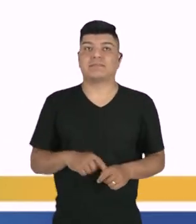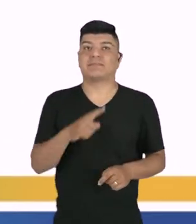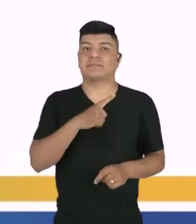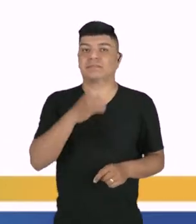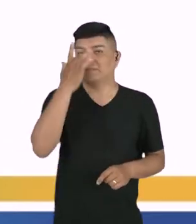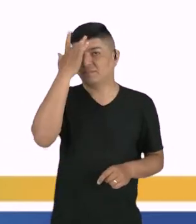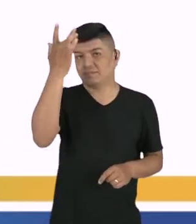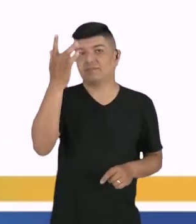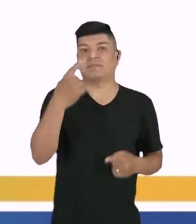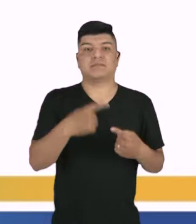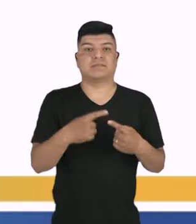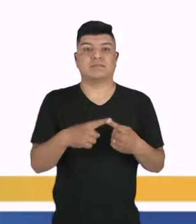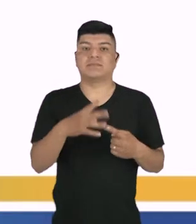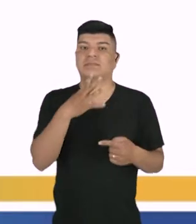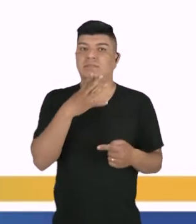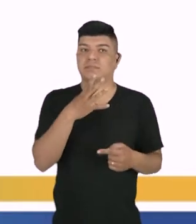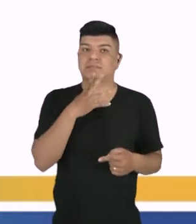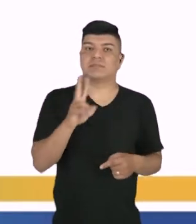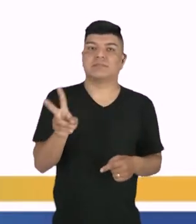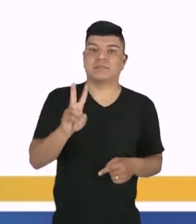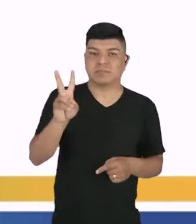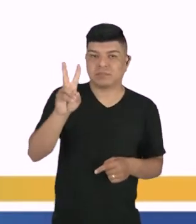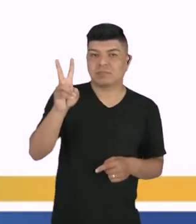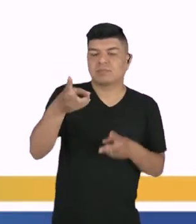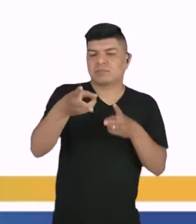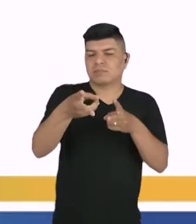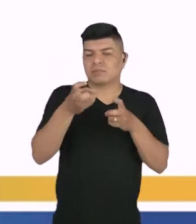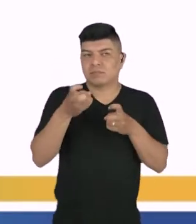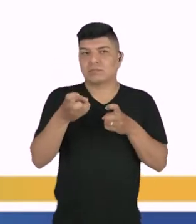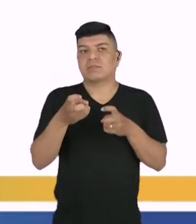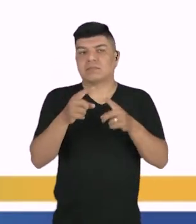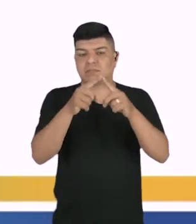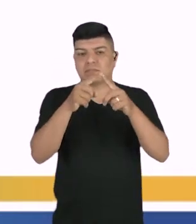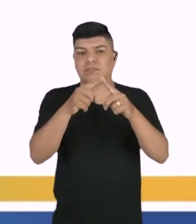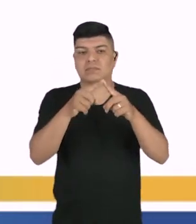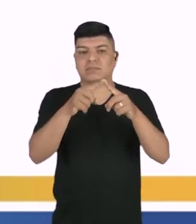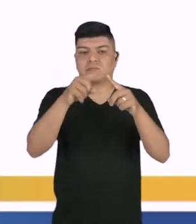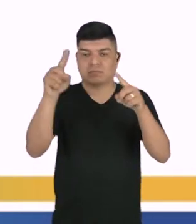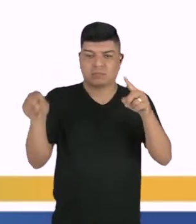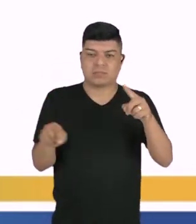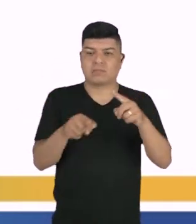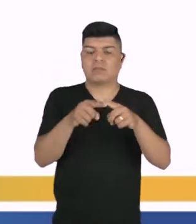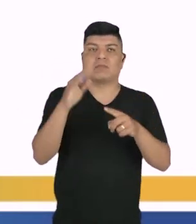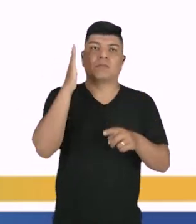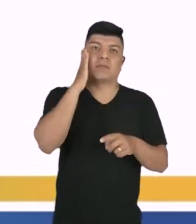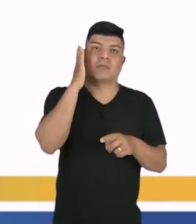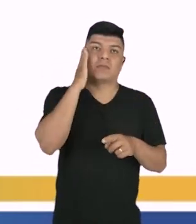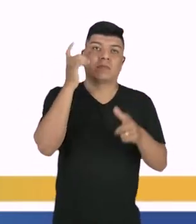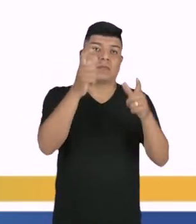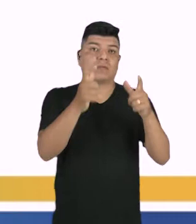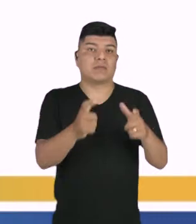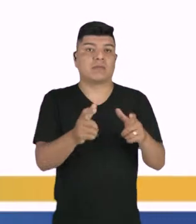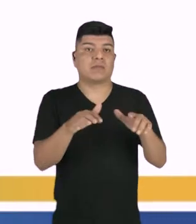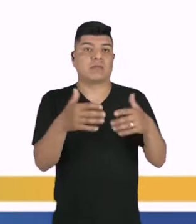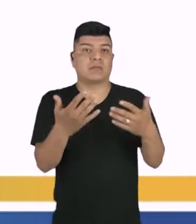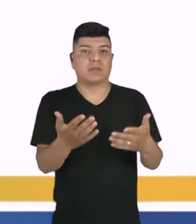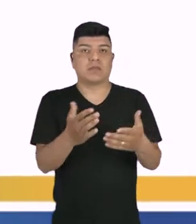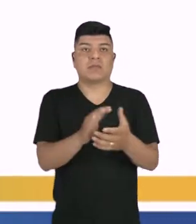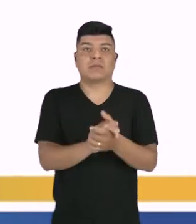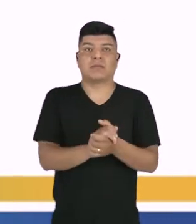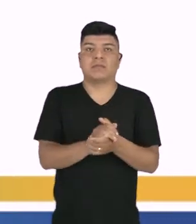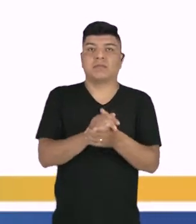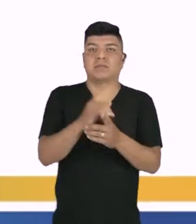temos facilidade porque conhecemos os valores notáveis do ciclo trigonométrico, nós sabemos quais são os arcos côngruos, né, ou